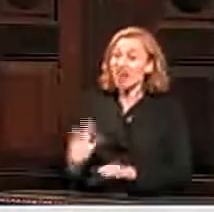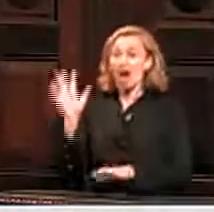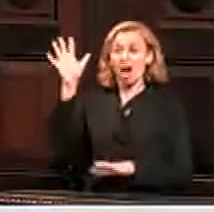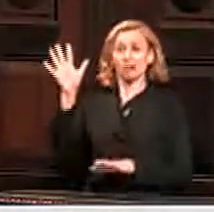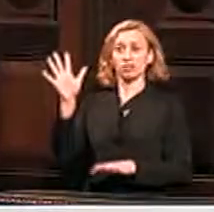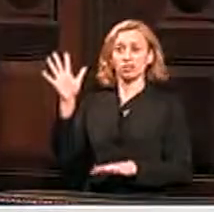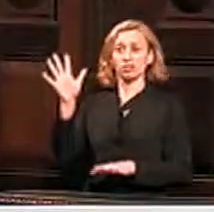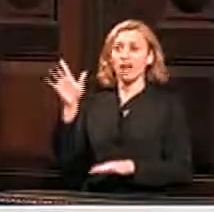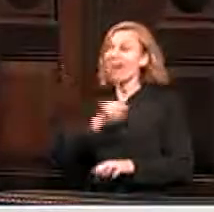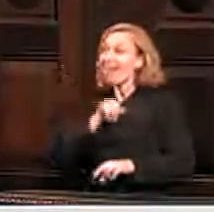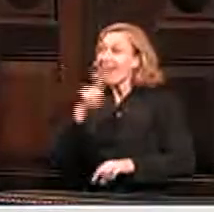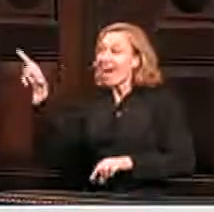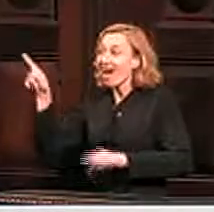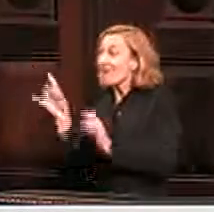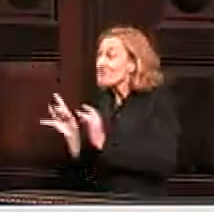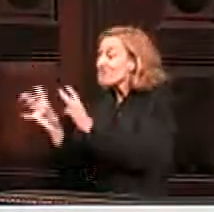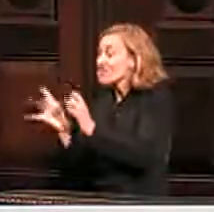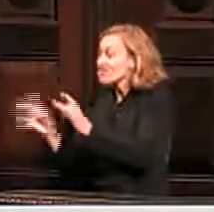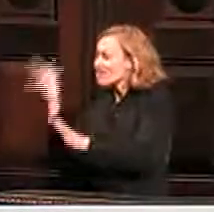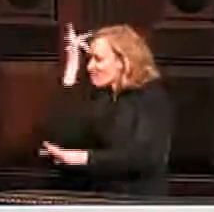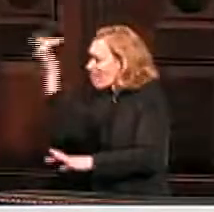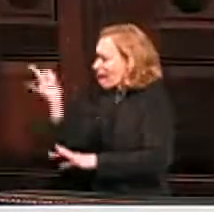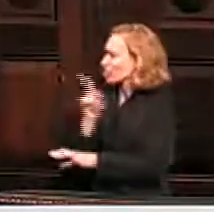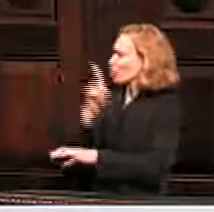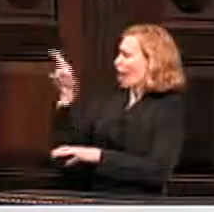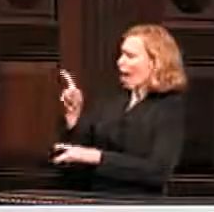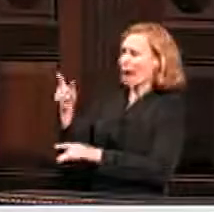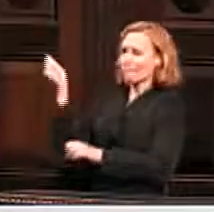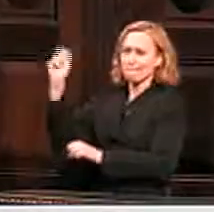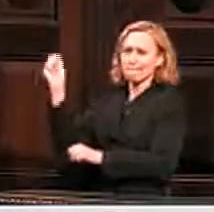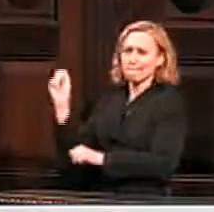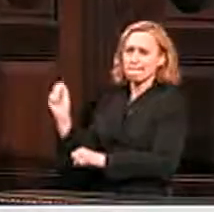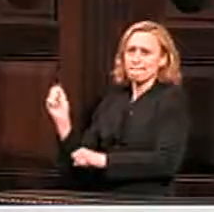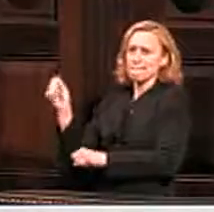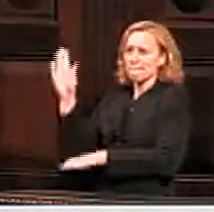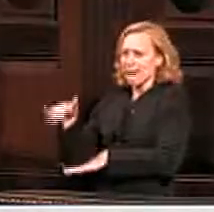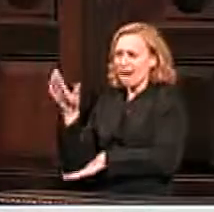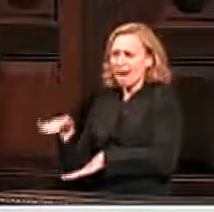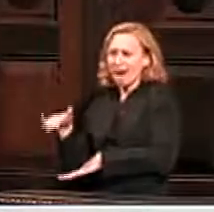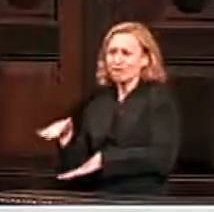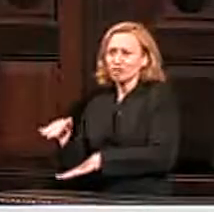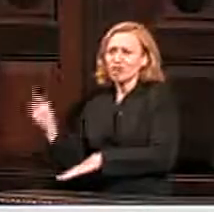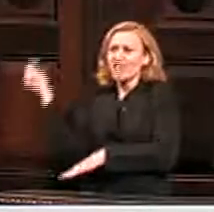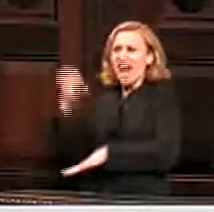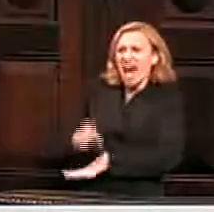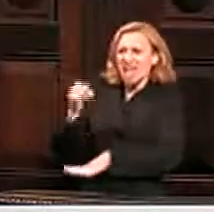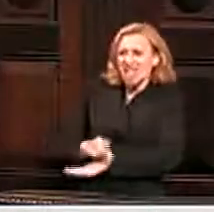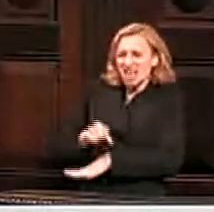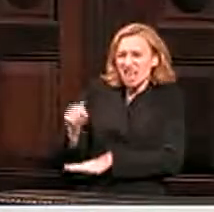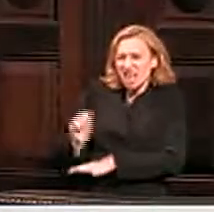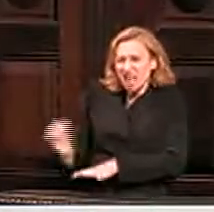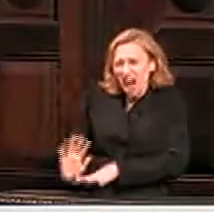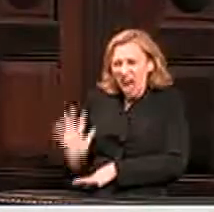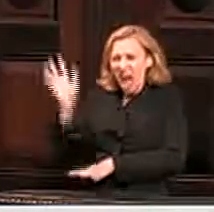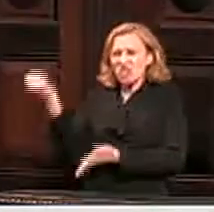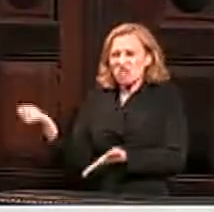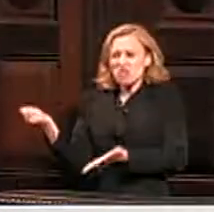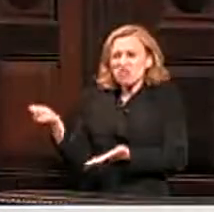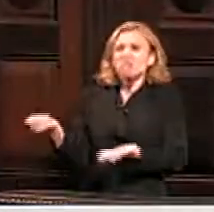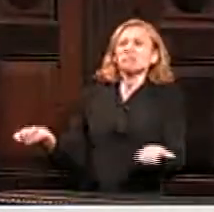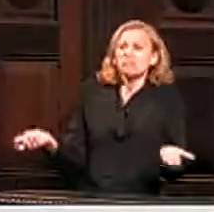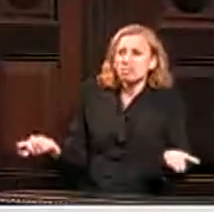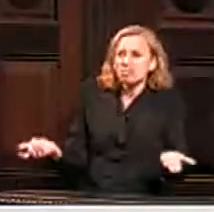vende parte do petróleo bruto para fora e compra